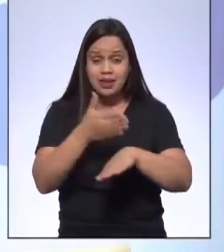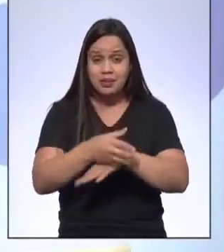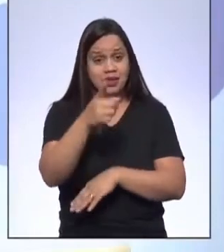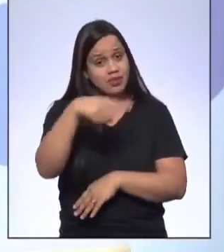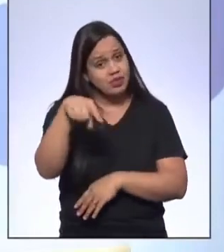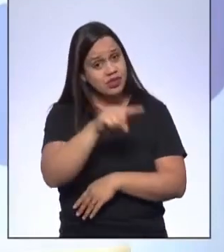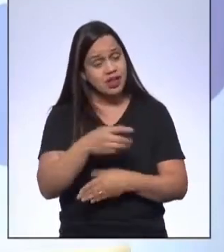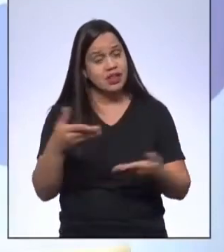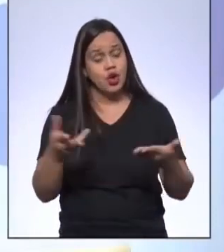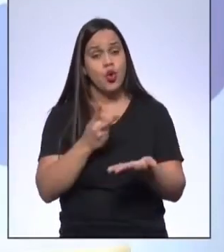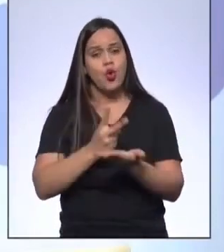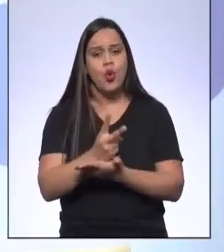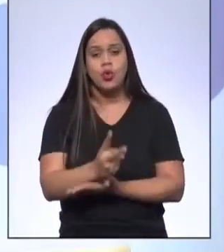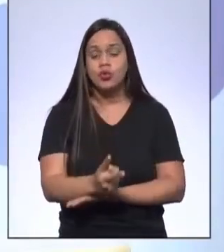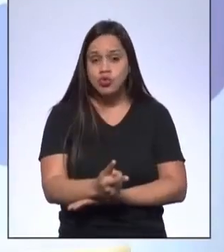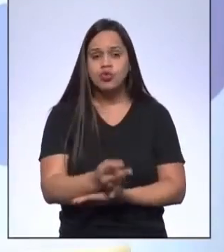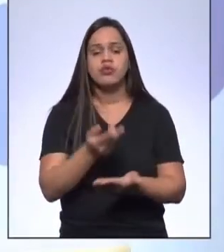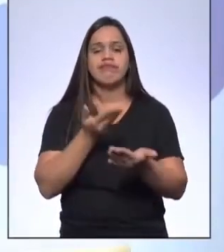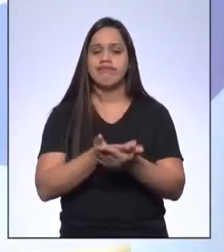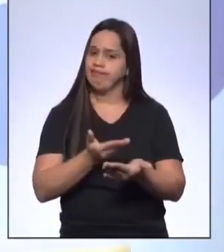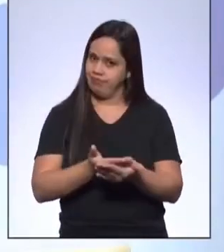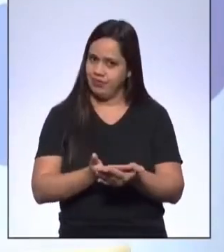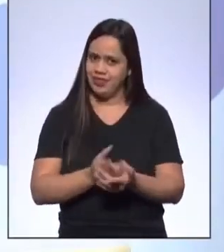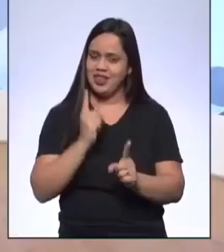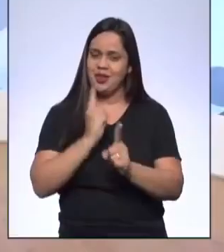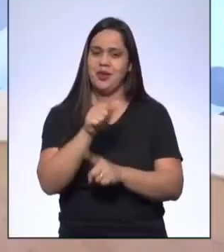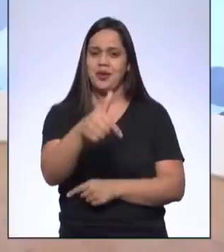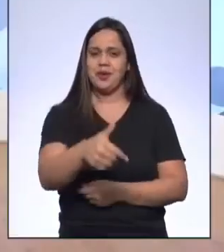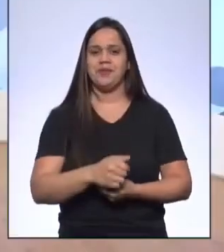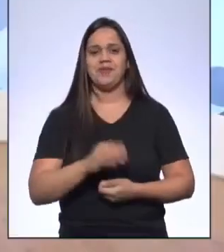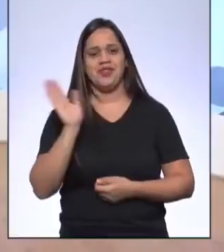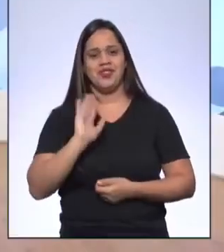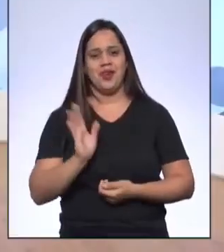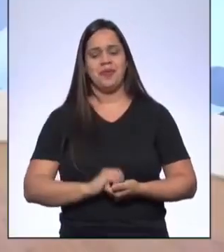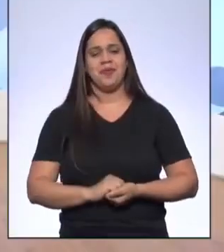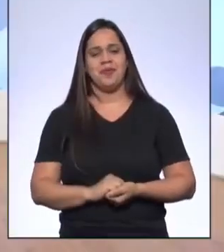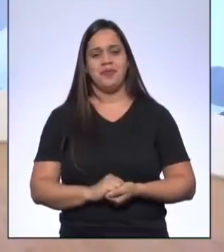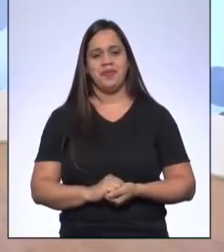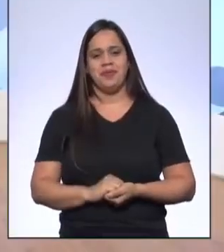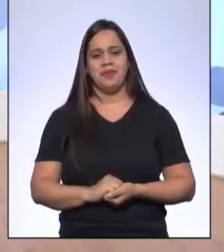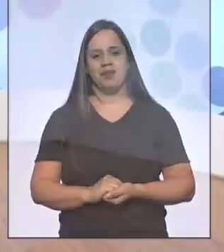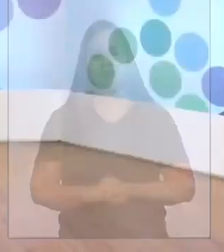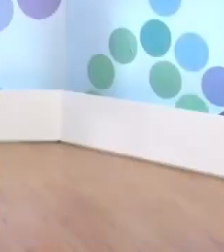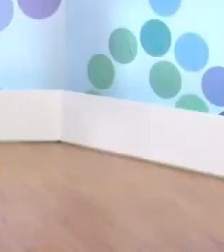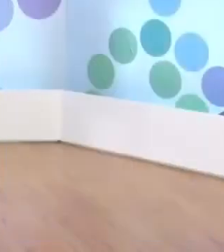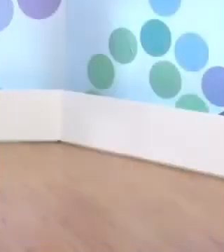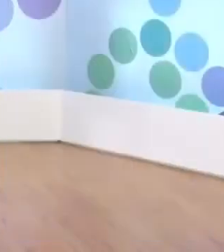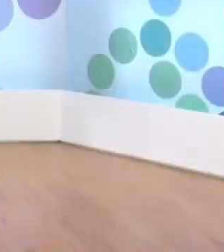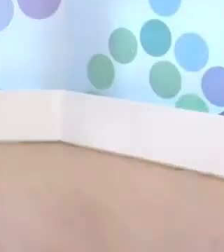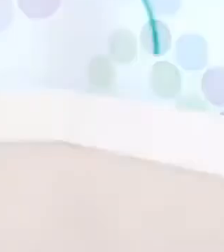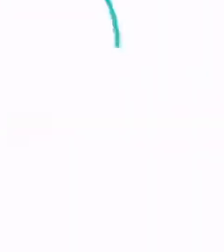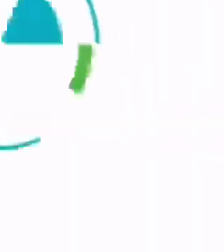vocês. Continuem estudando e até a próxima. Tchau, tchau. Até a próxima.